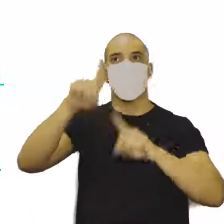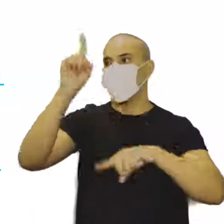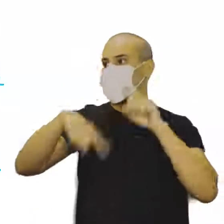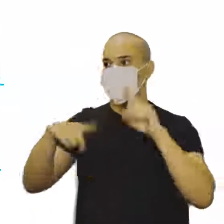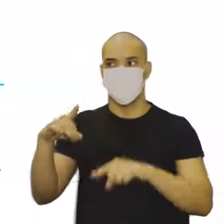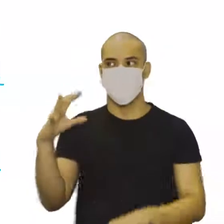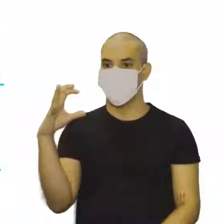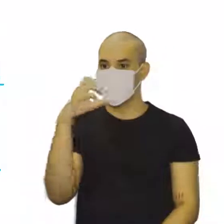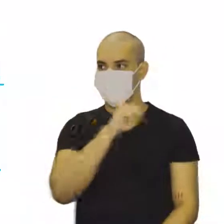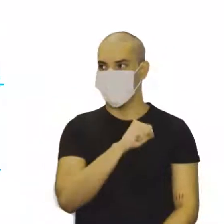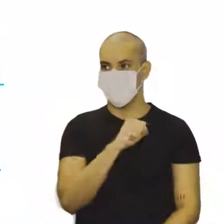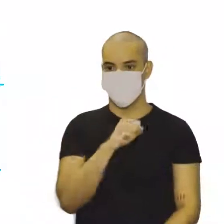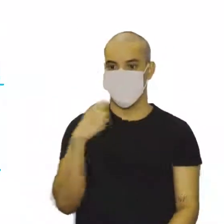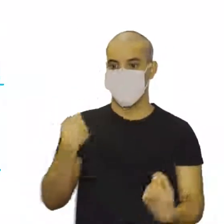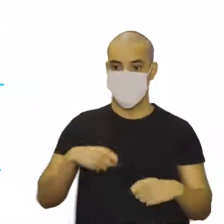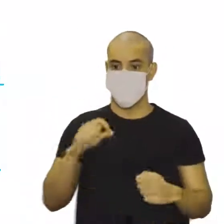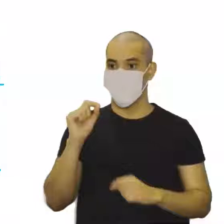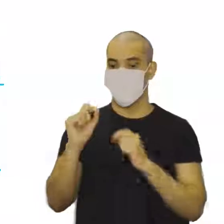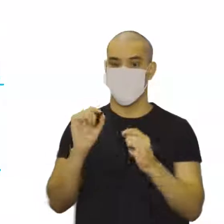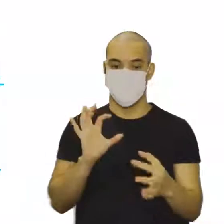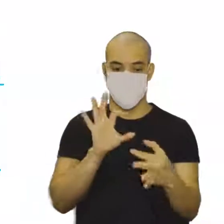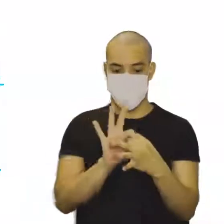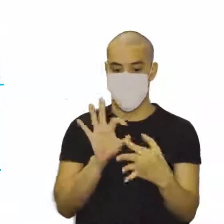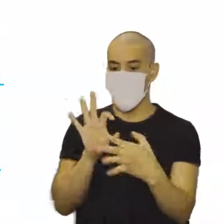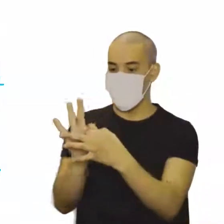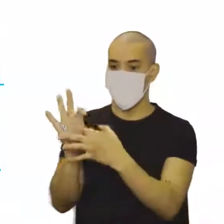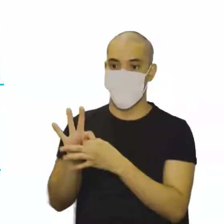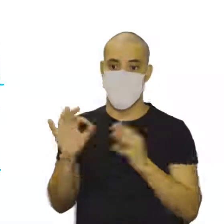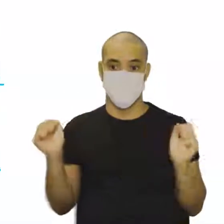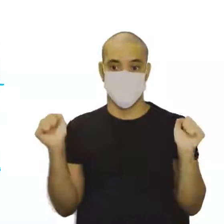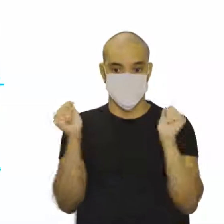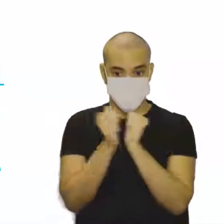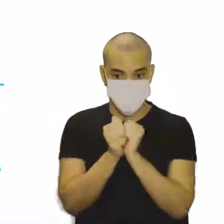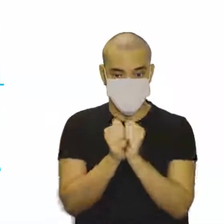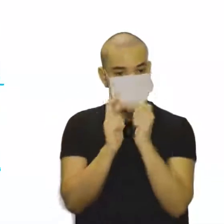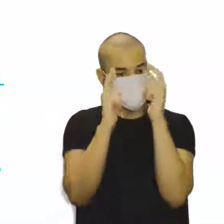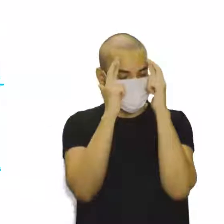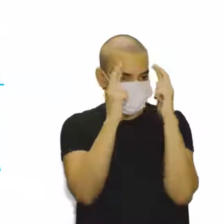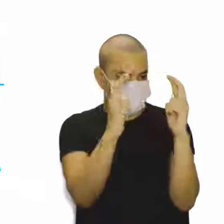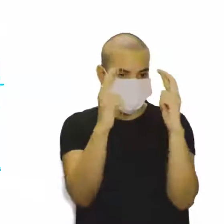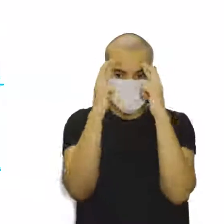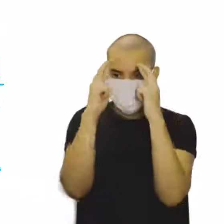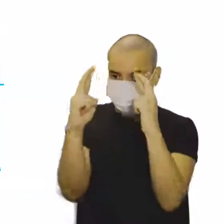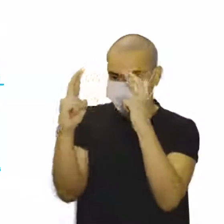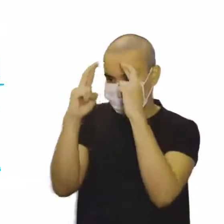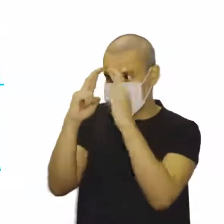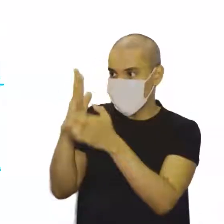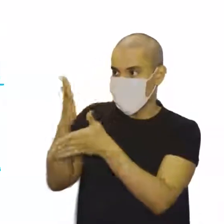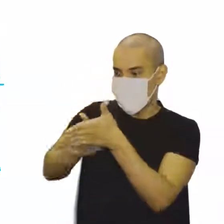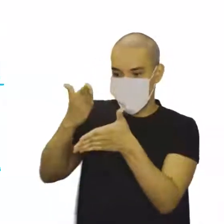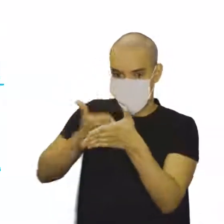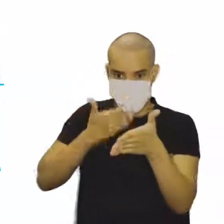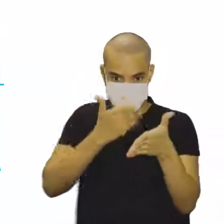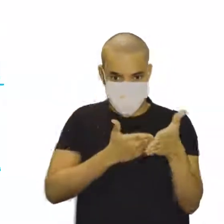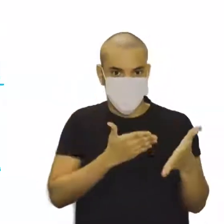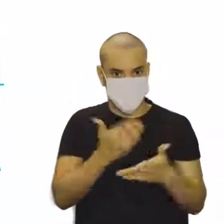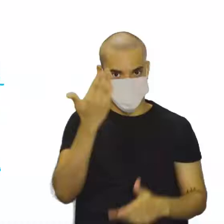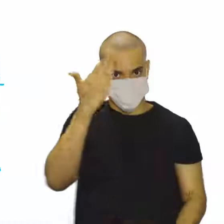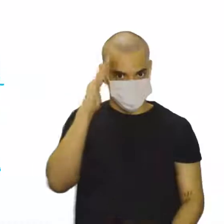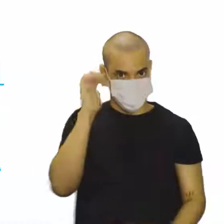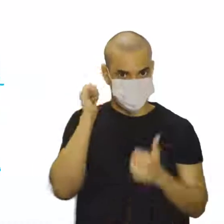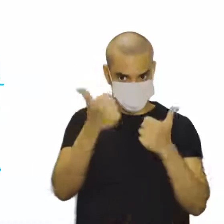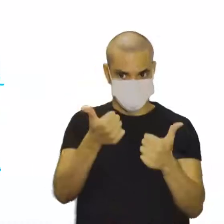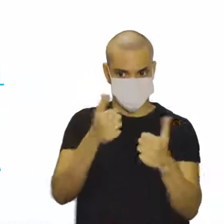de corrente, ok? Tem que ser variações ali respeitando o limite, tá, pessoal? Entendido